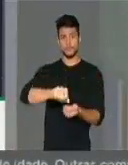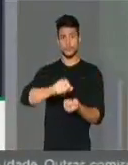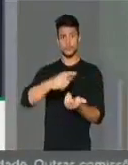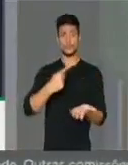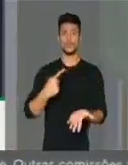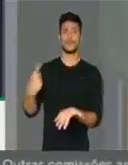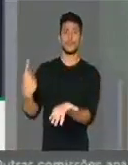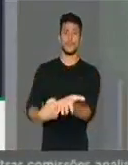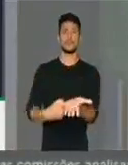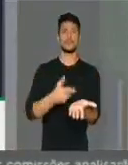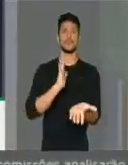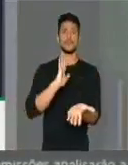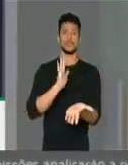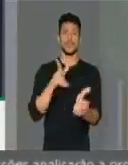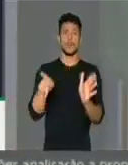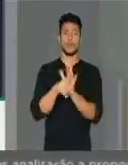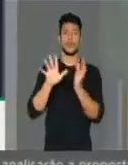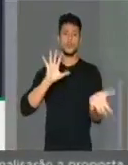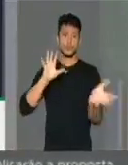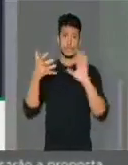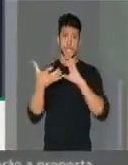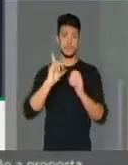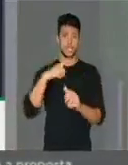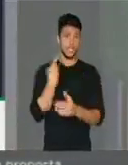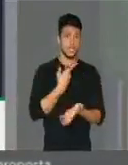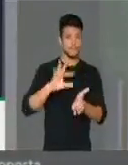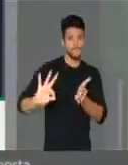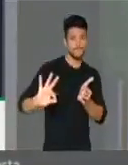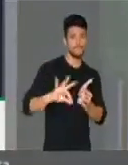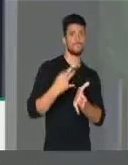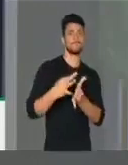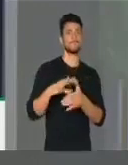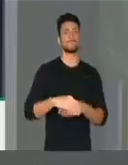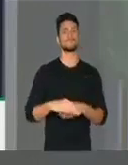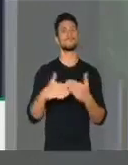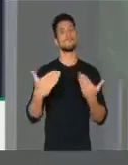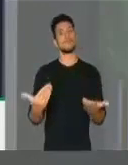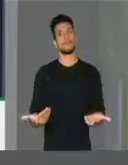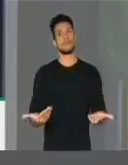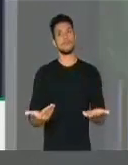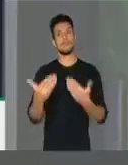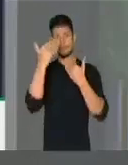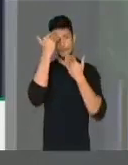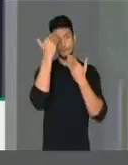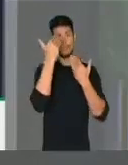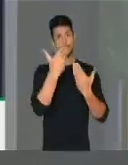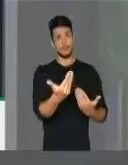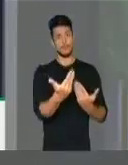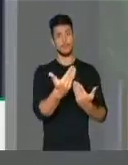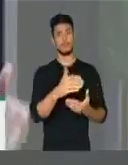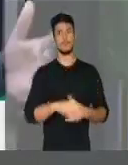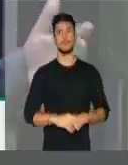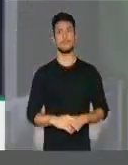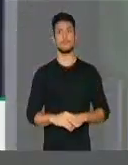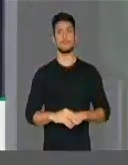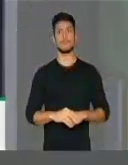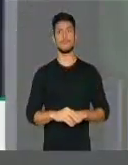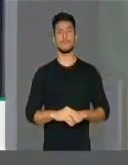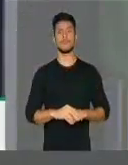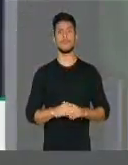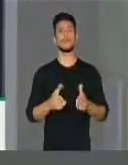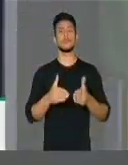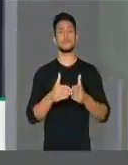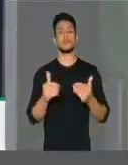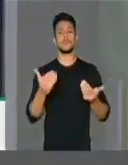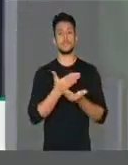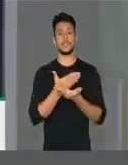acordo do clima que foi firmado pelo nosso país. Diante do exposto, agradeço e faço um